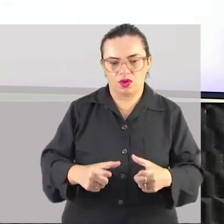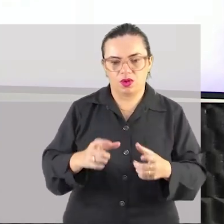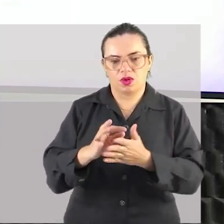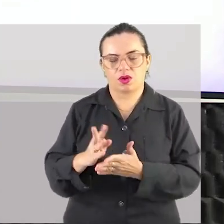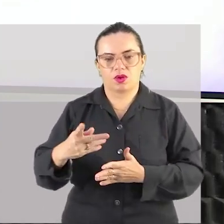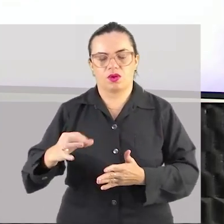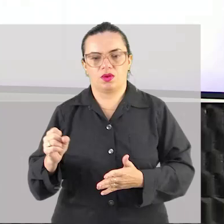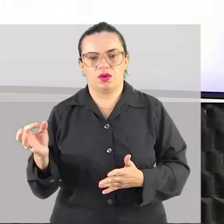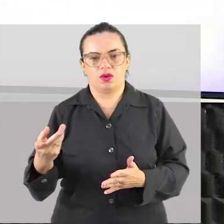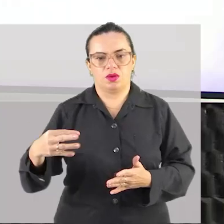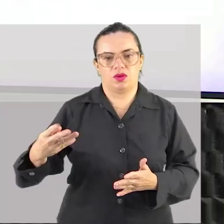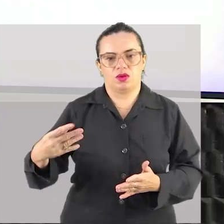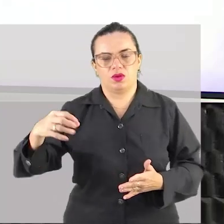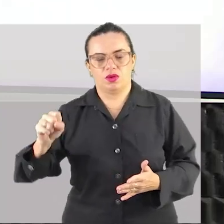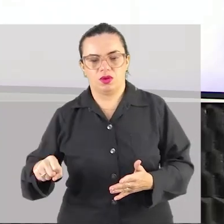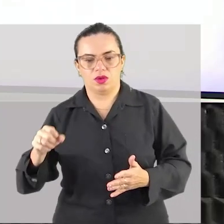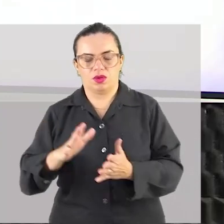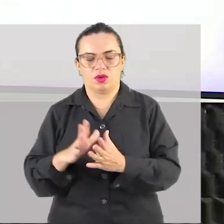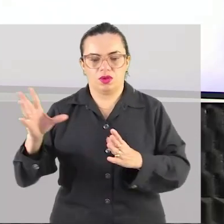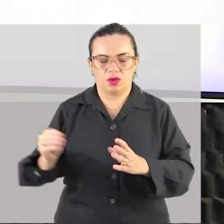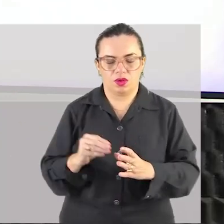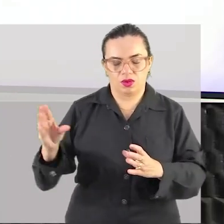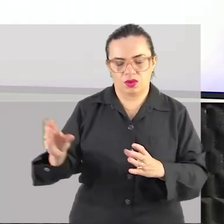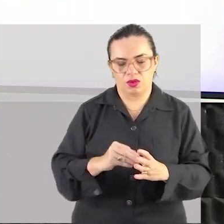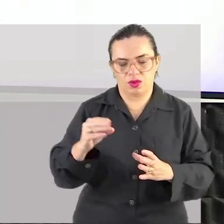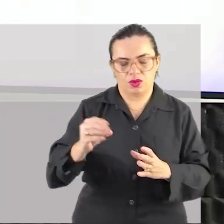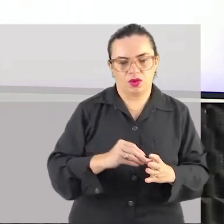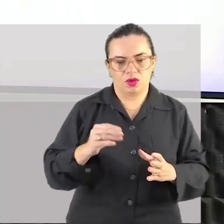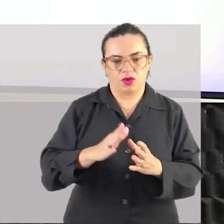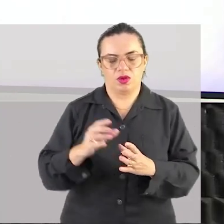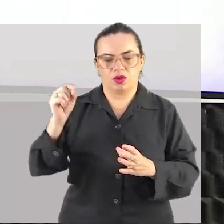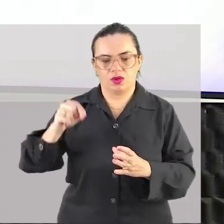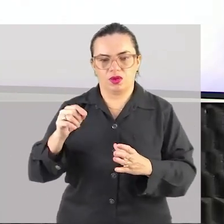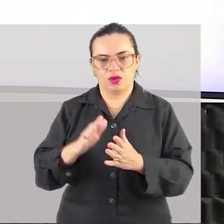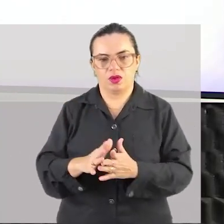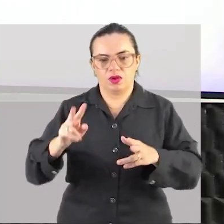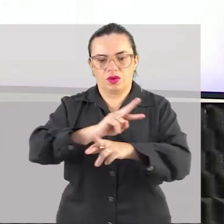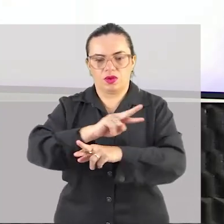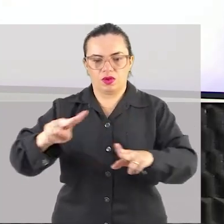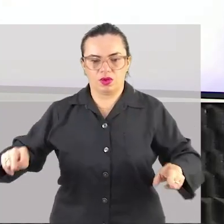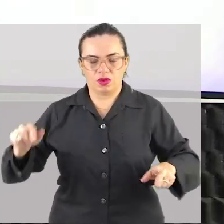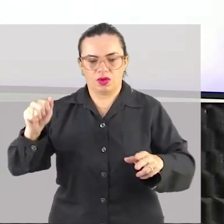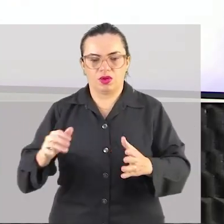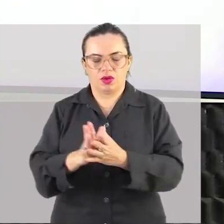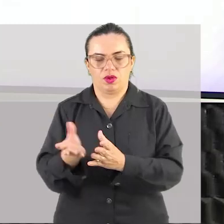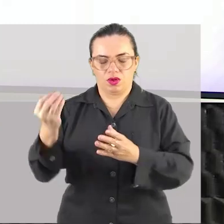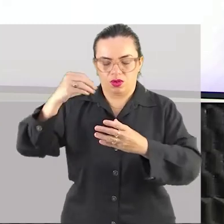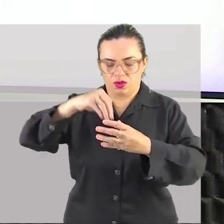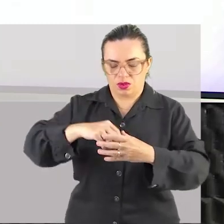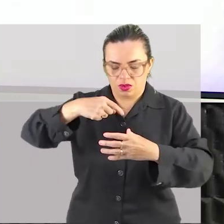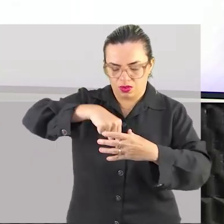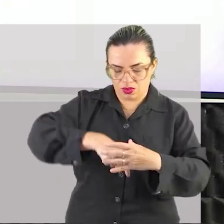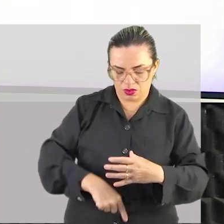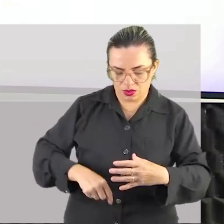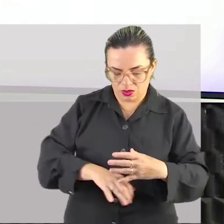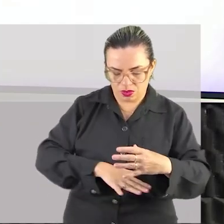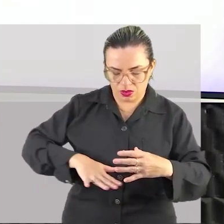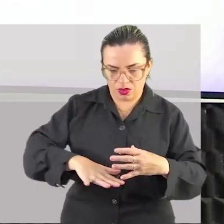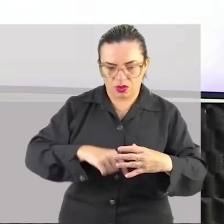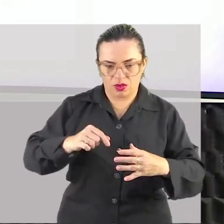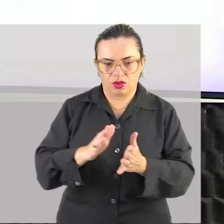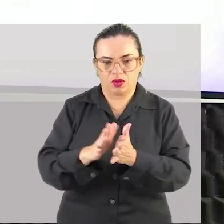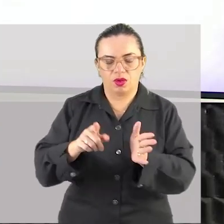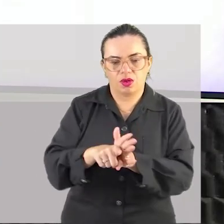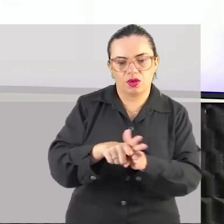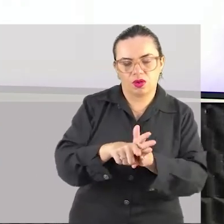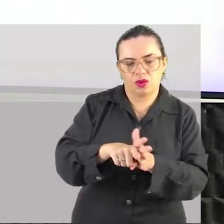zonas onde há o acúmulo de sedimentos extraídos de outras áreas, e com isso você tem um soterramento de alguns ambientes.